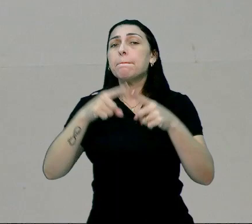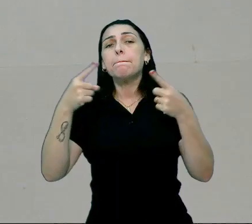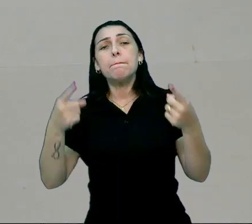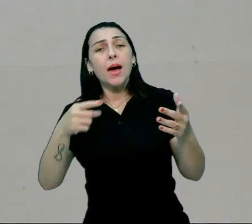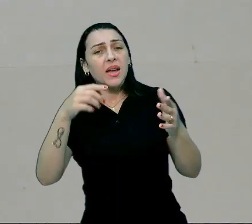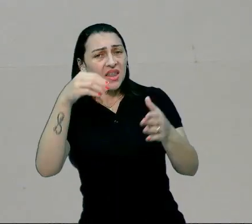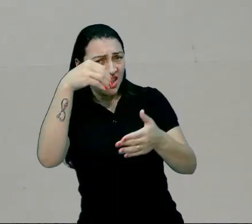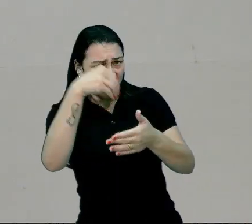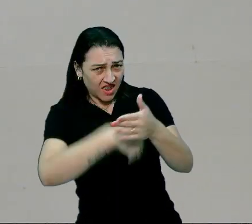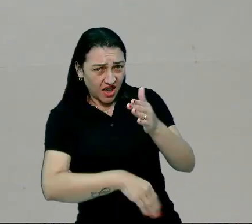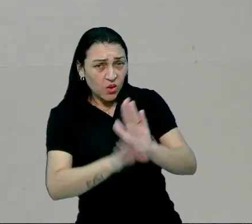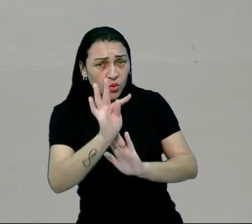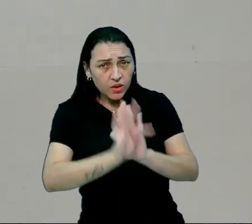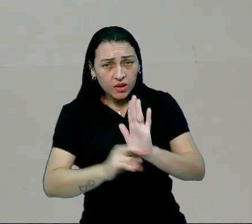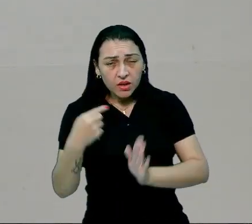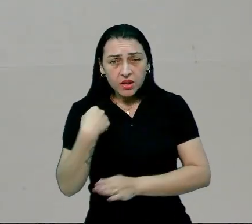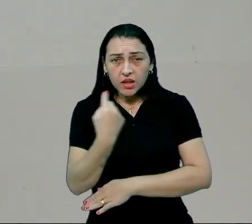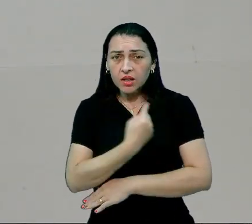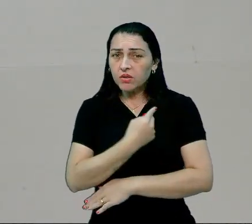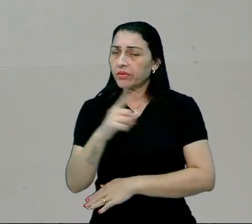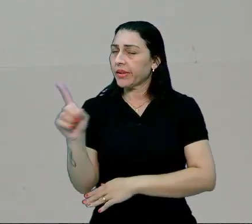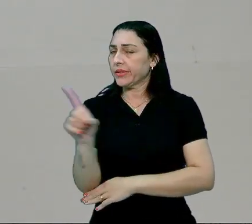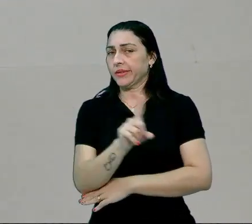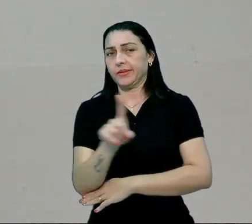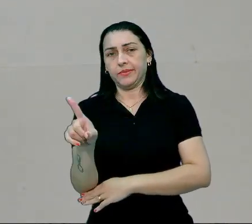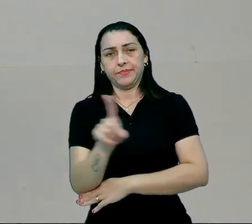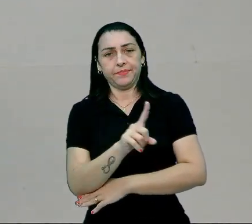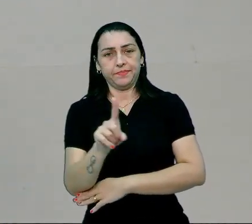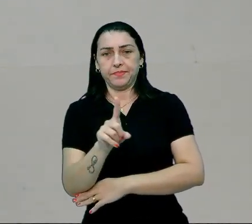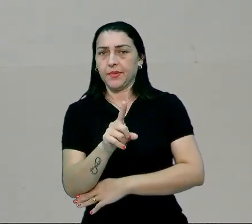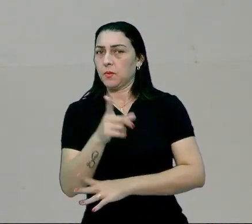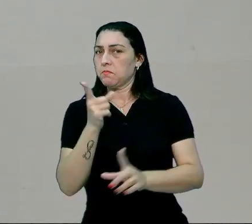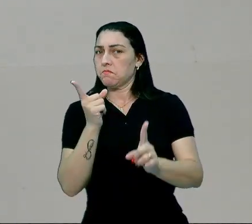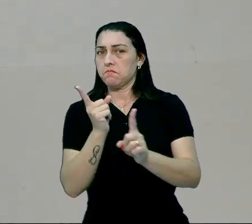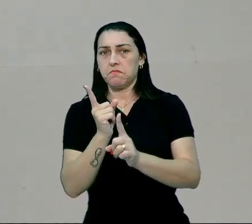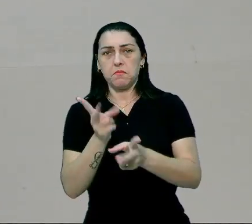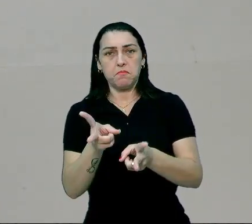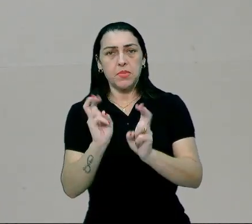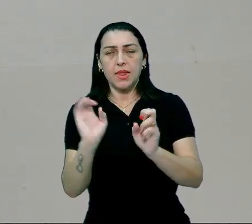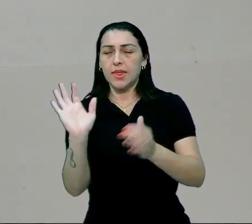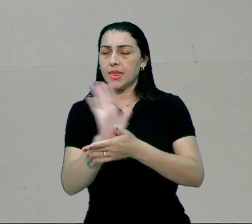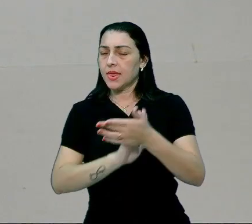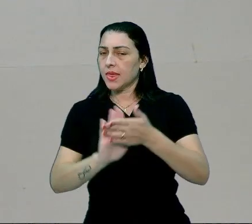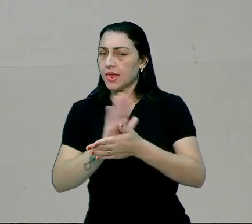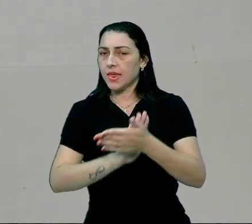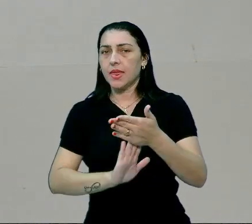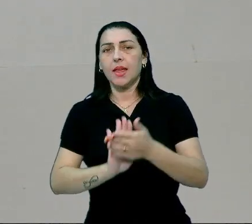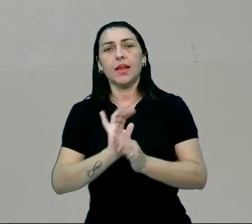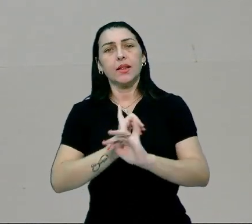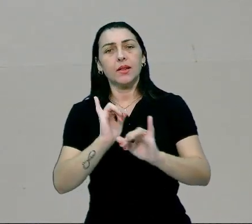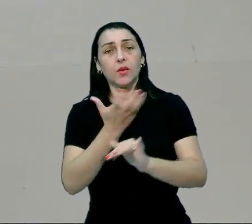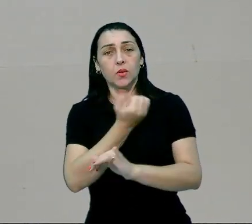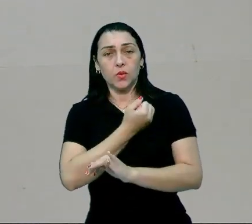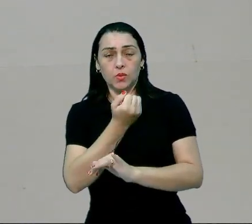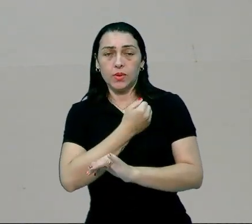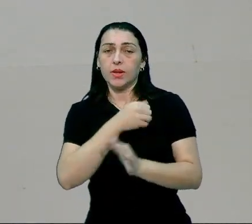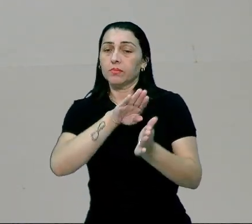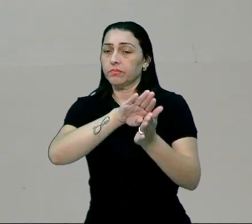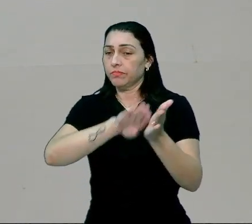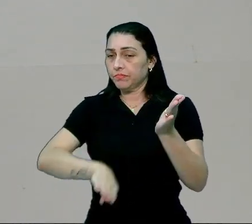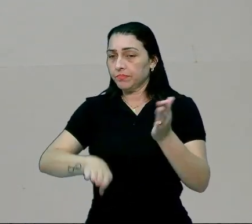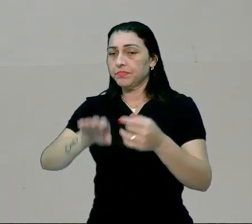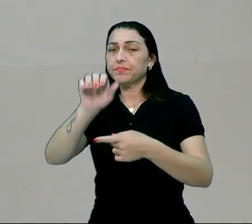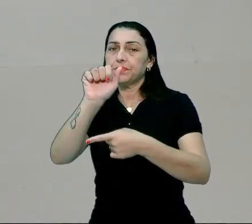Mas ela está lá dentro do nosso texto? Claro que não, né? Nós não observamos nenhum dado dentro do texto. Então, automaticamente,